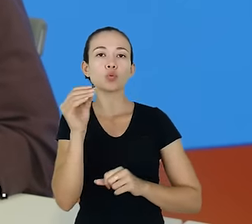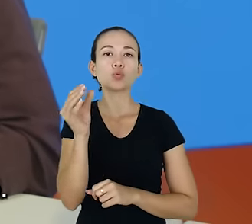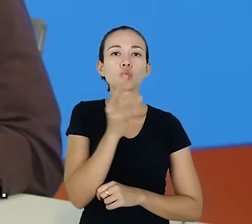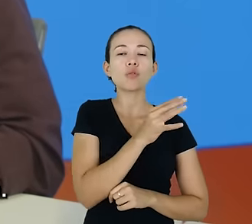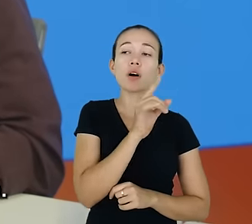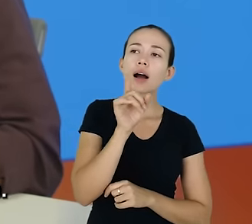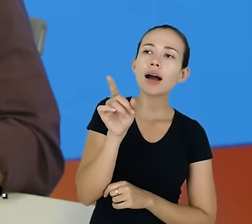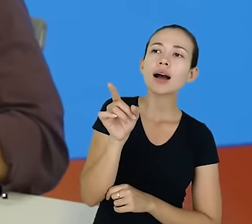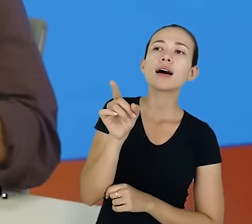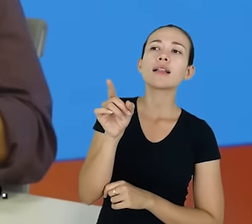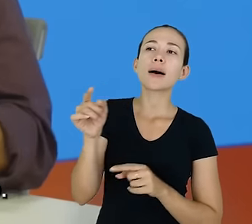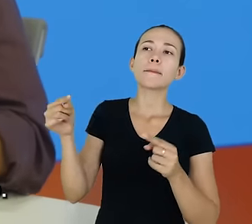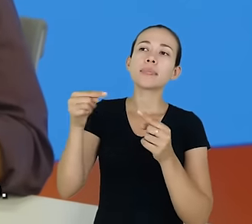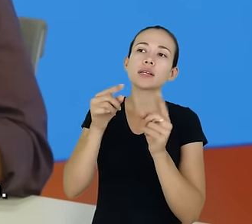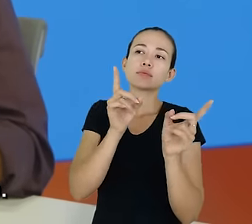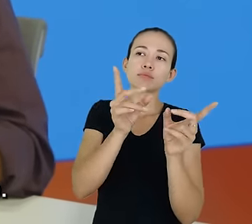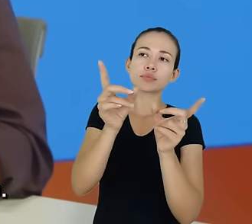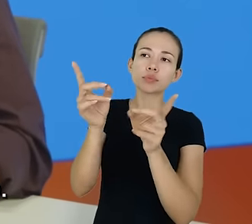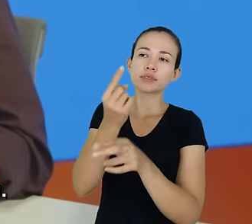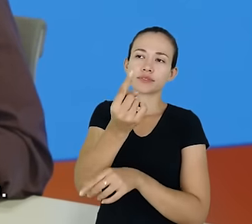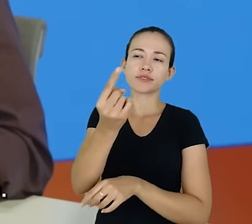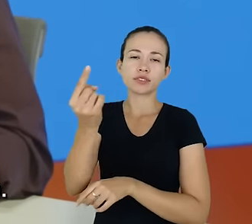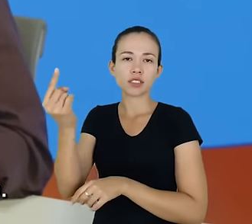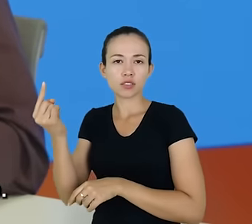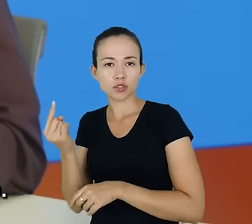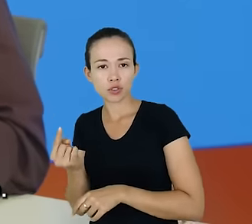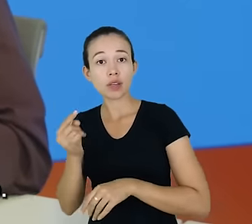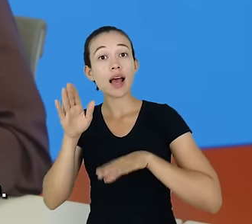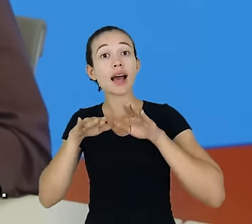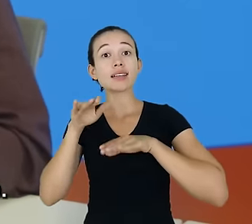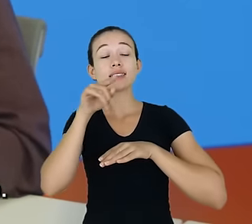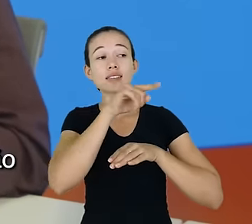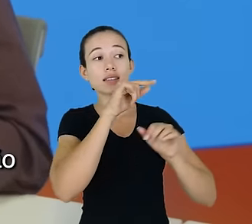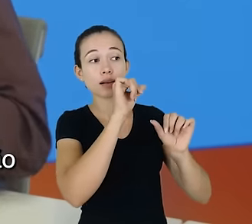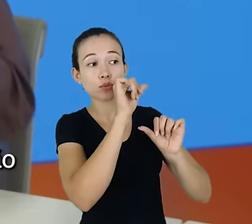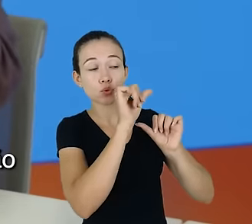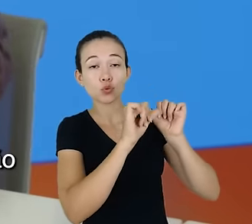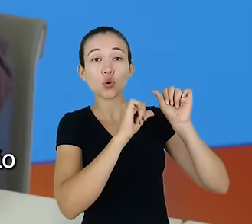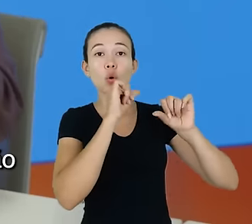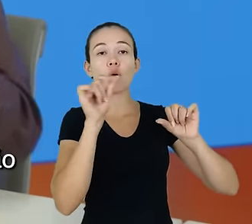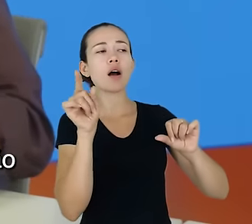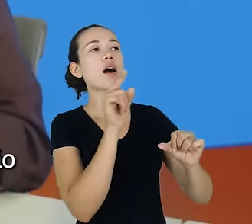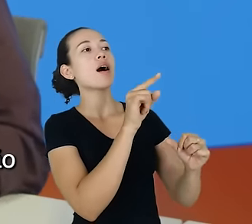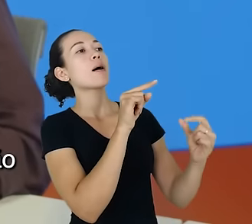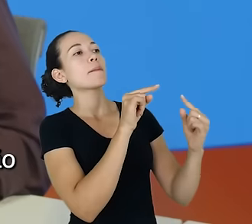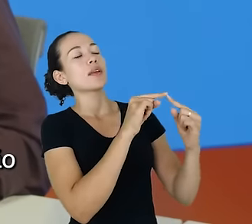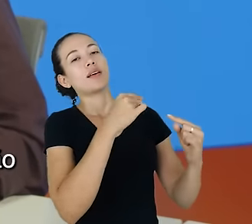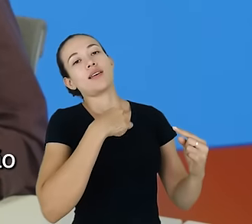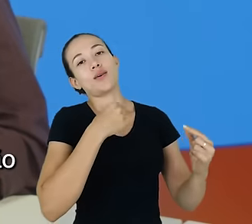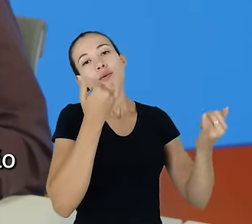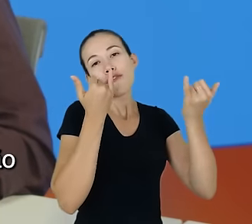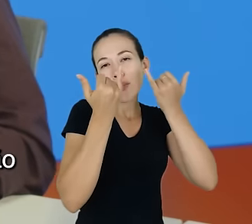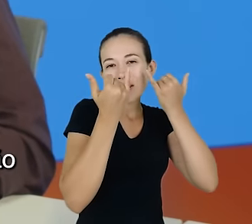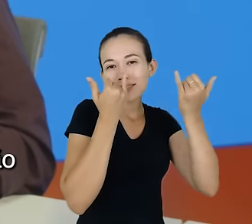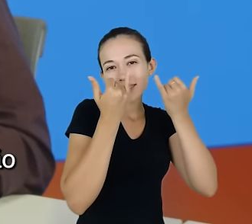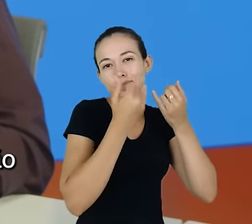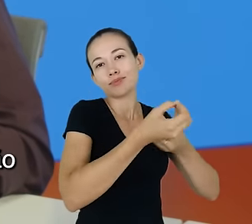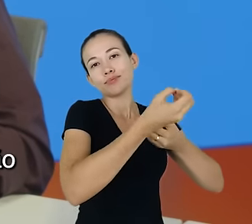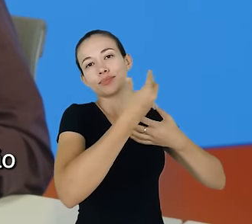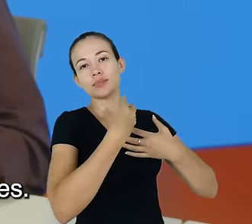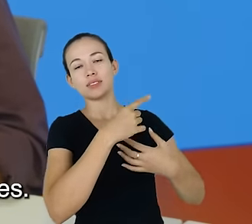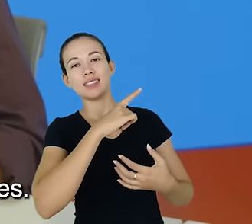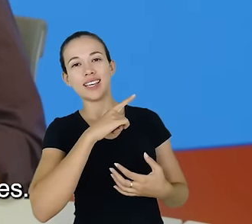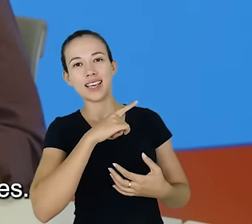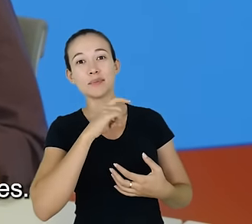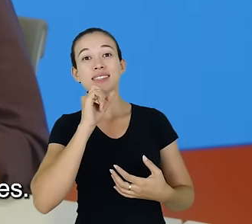comércio varegista talvez determinada solução digital para ele faça sentido e aí você vai receber uma informação que não tem a